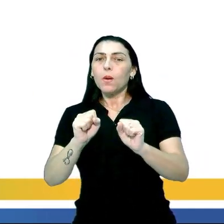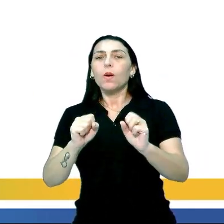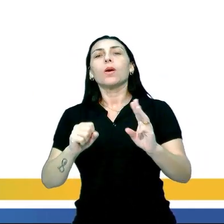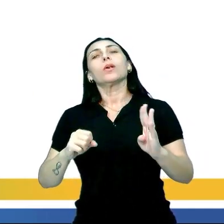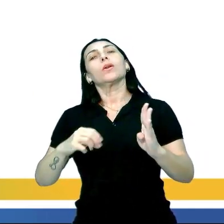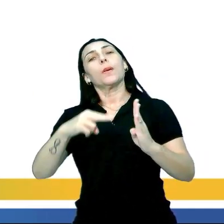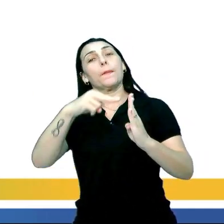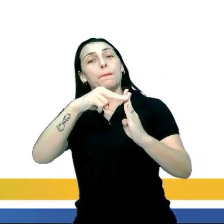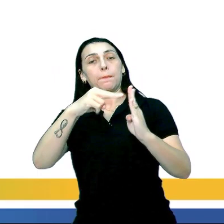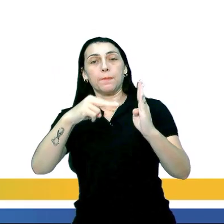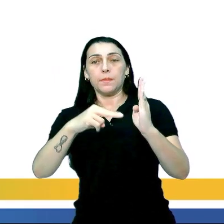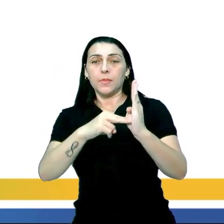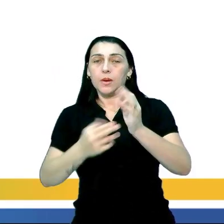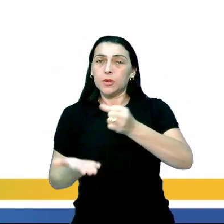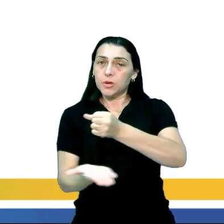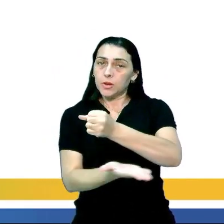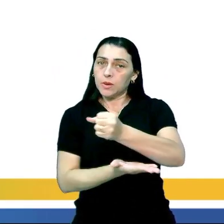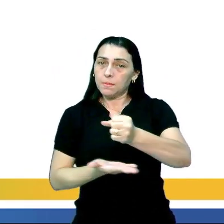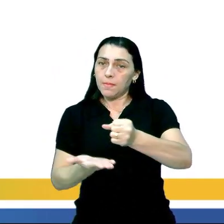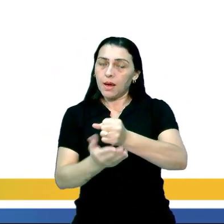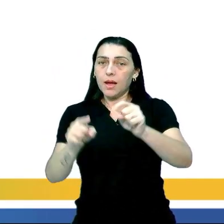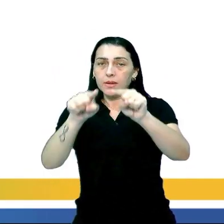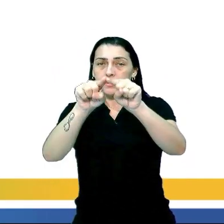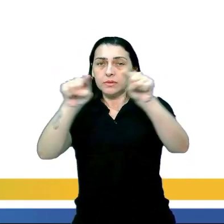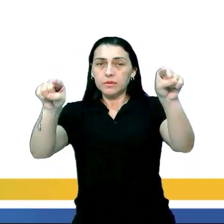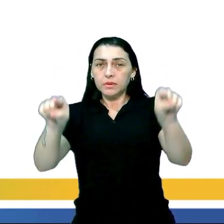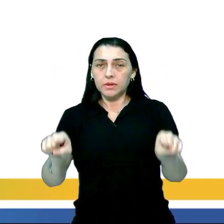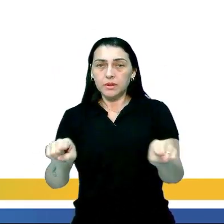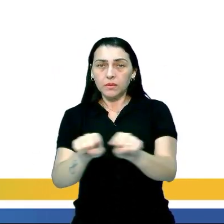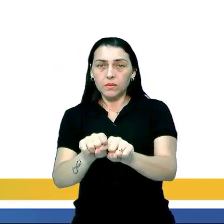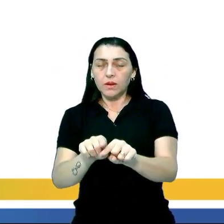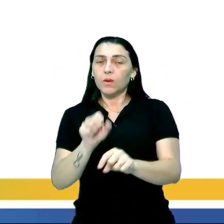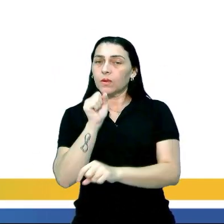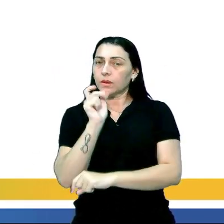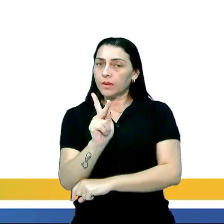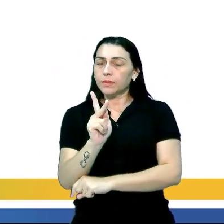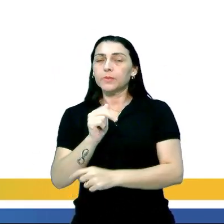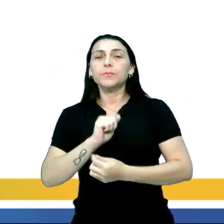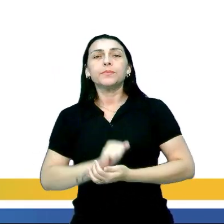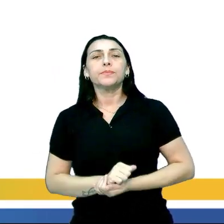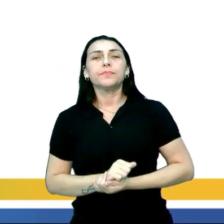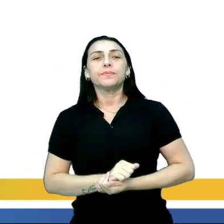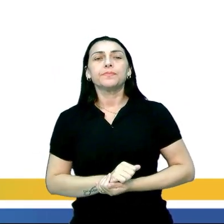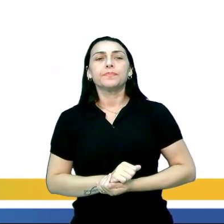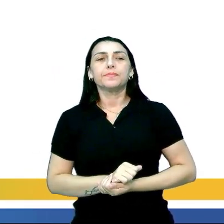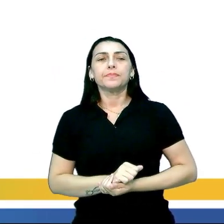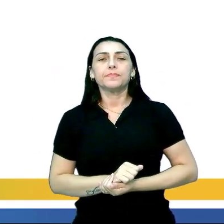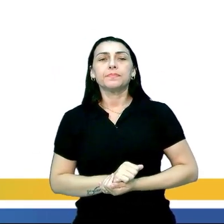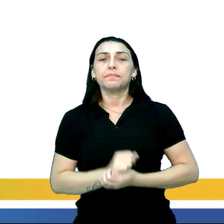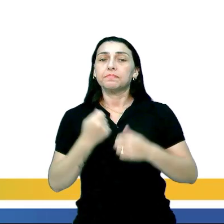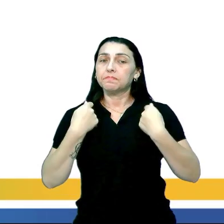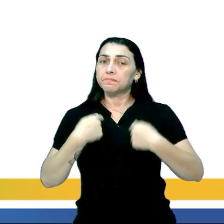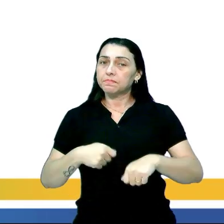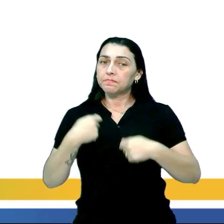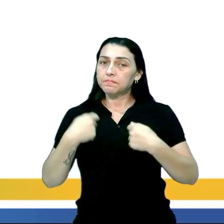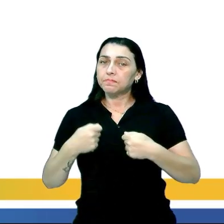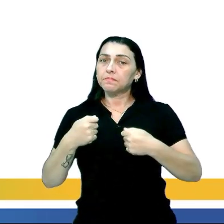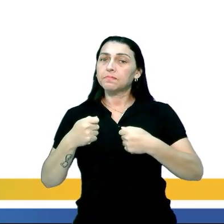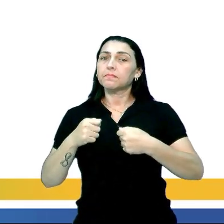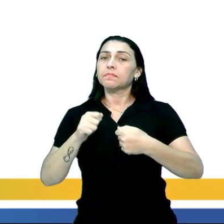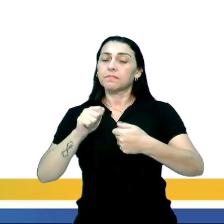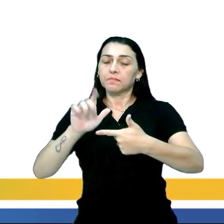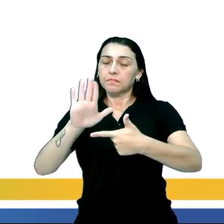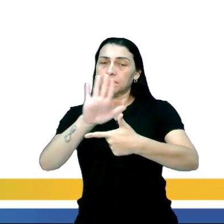prisma de base retangular, ok? Vamos lá. É necessário partir